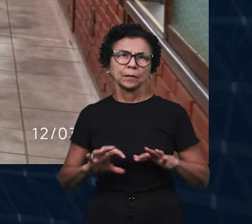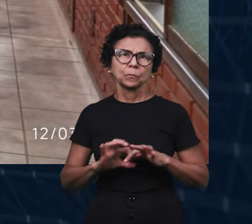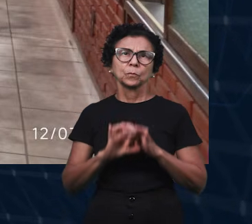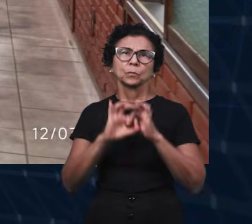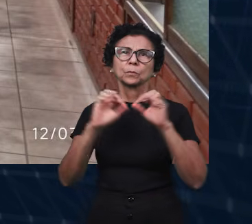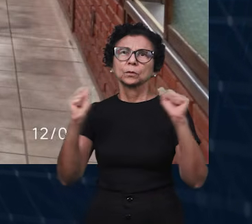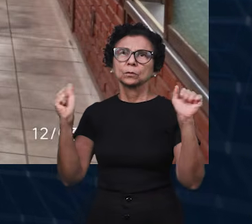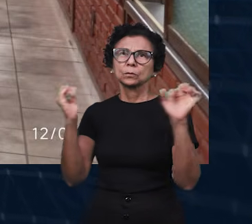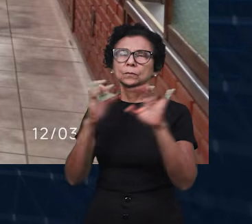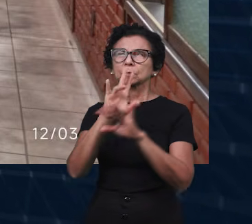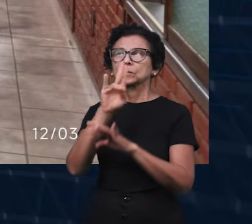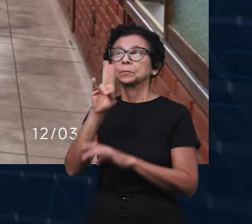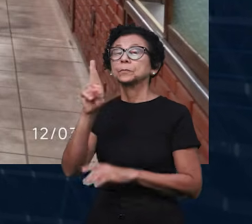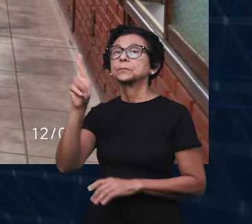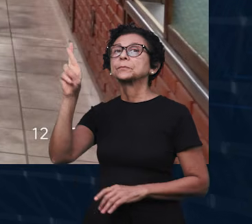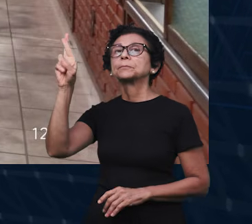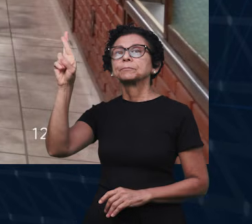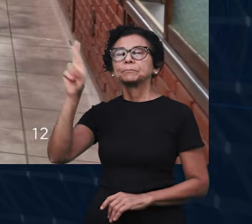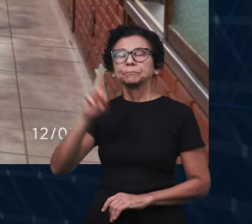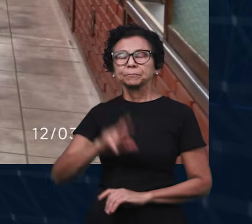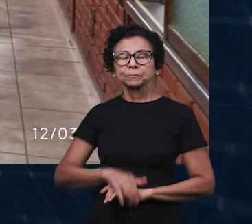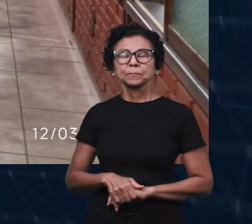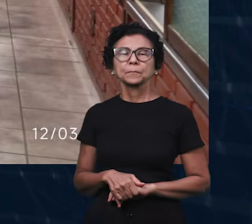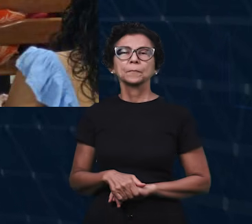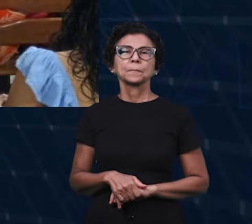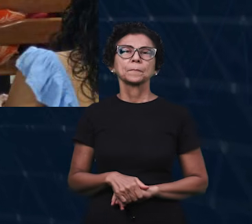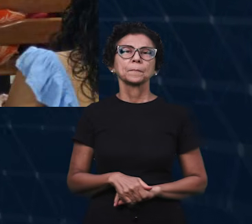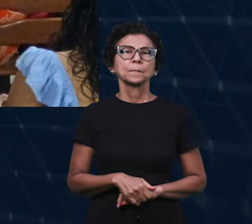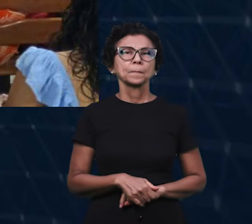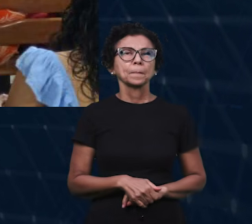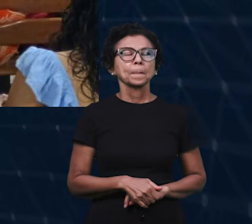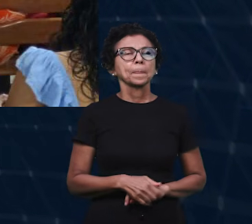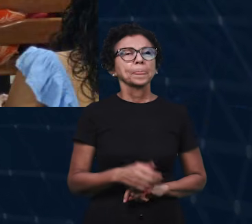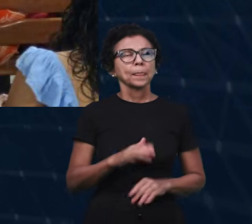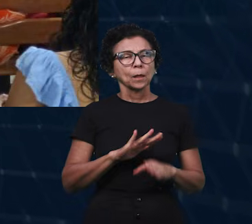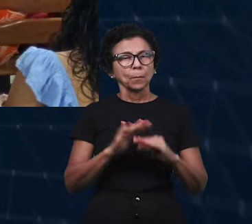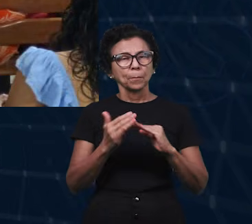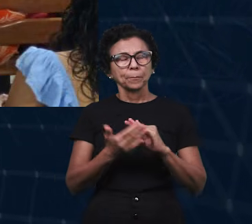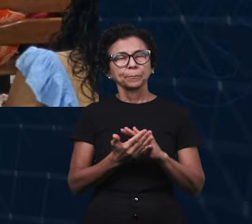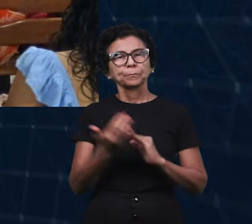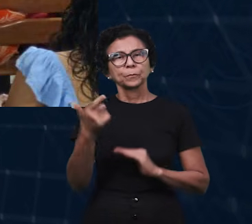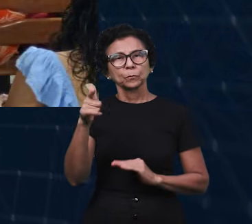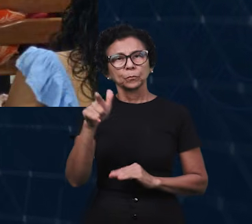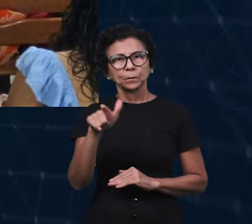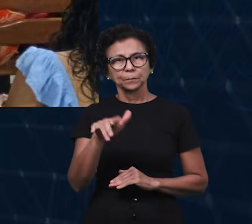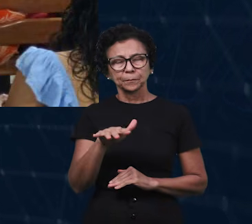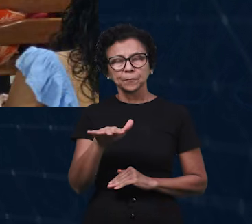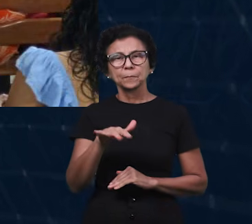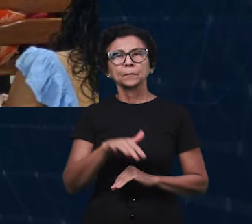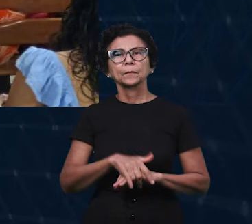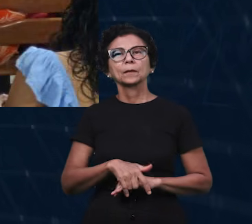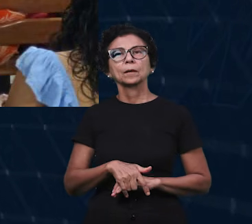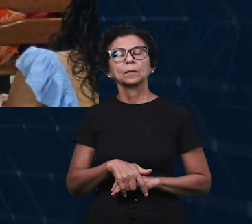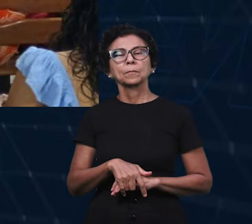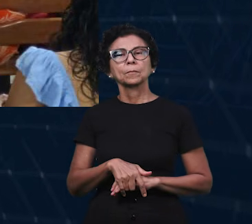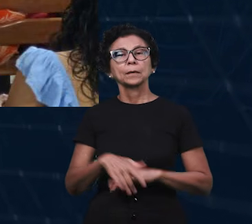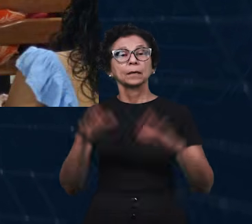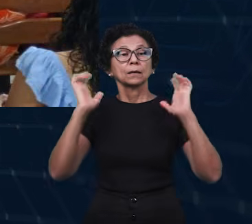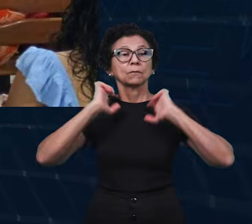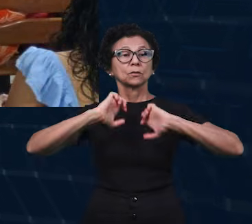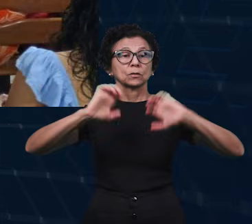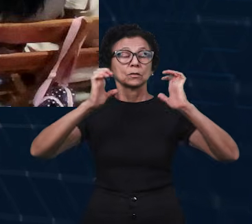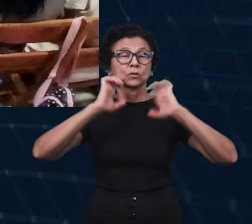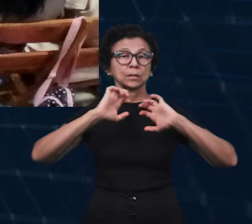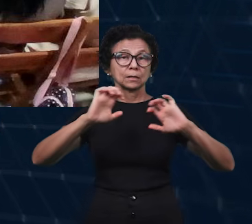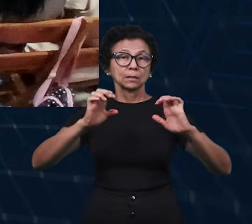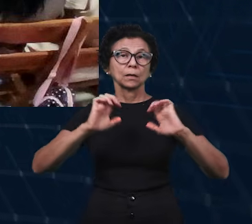momento de muita comunhão e glorificação ao Senhor. Também no Polo de Vila Betânia aconteceu a caravana